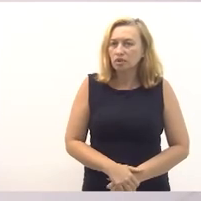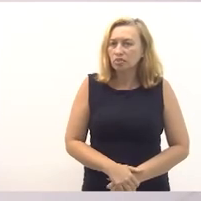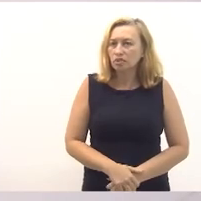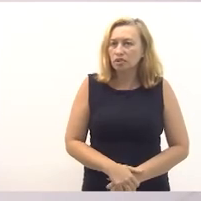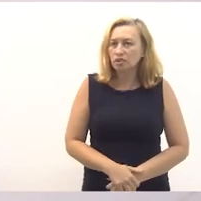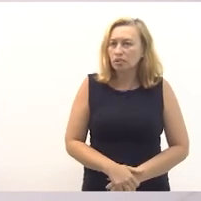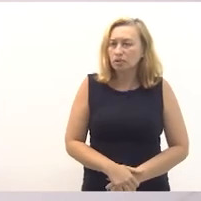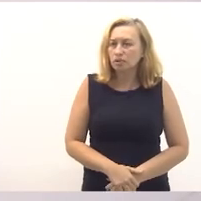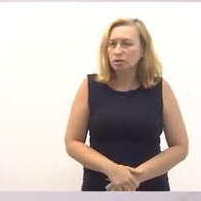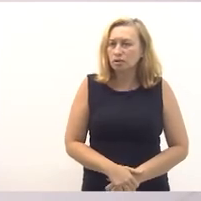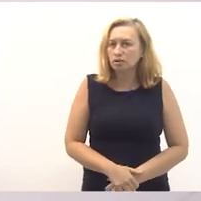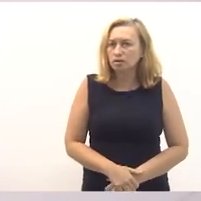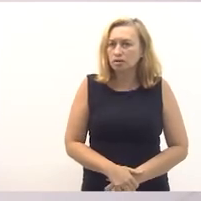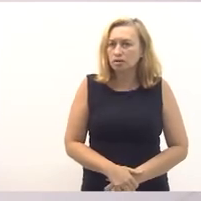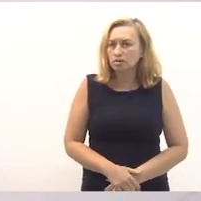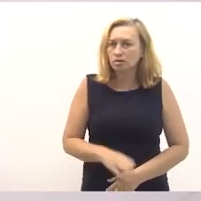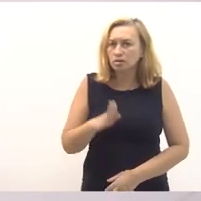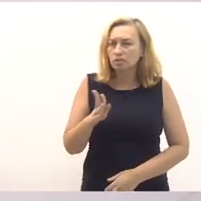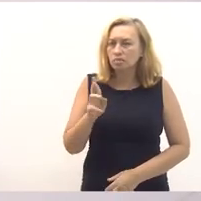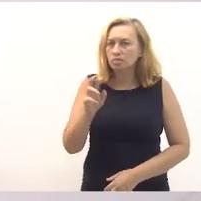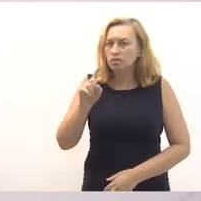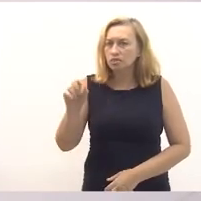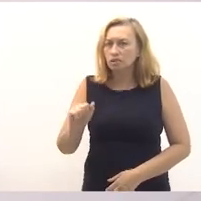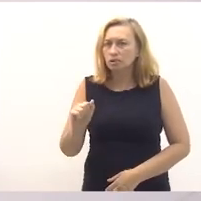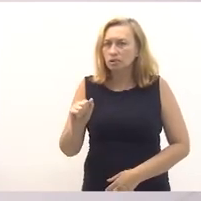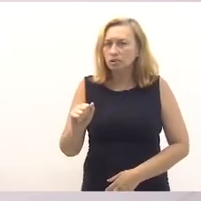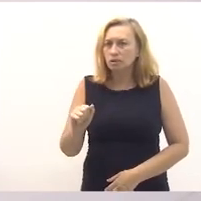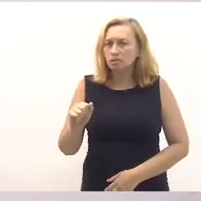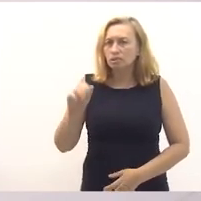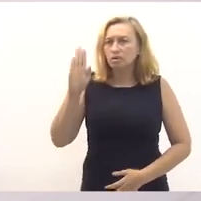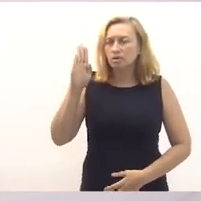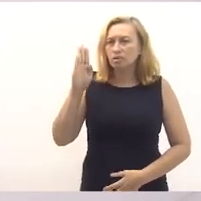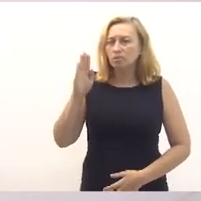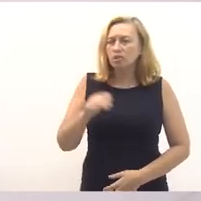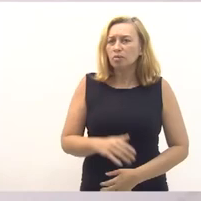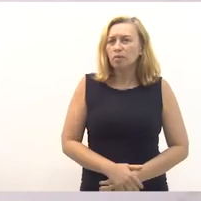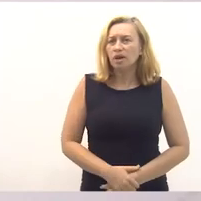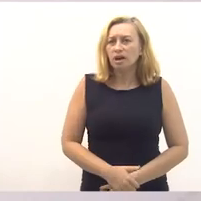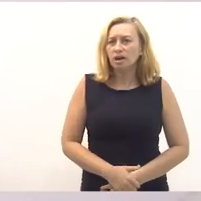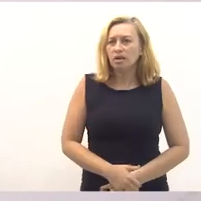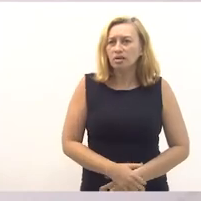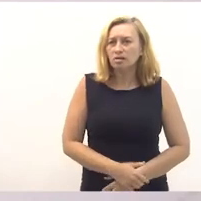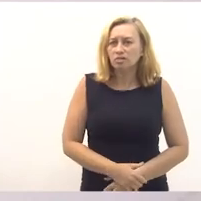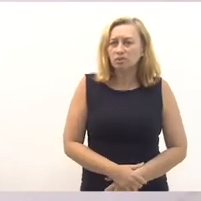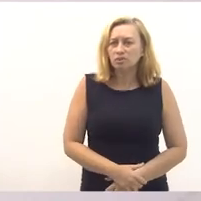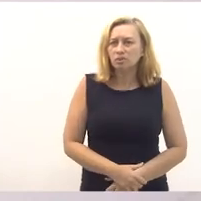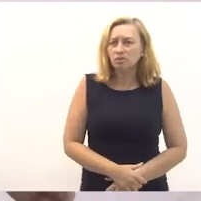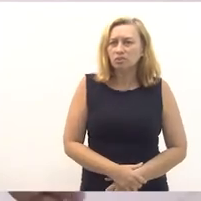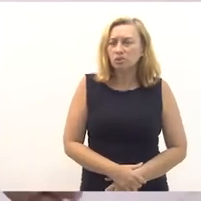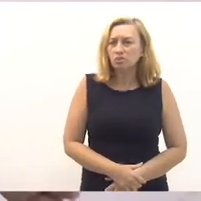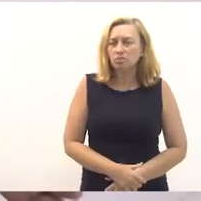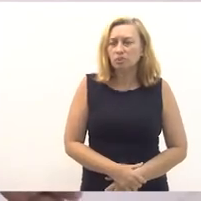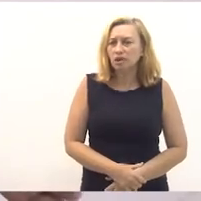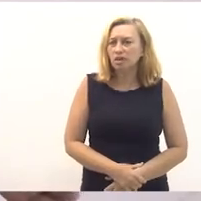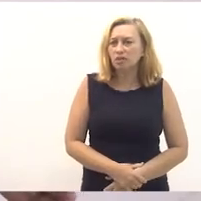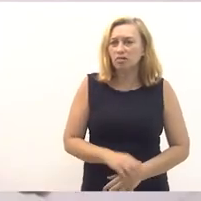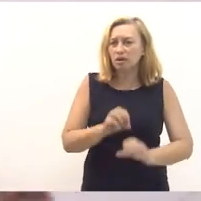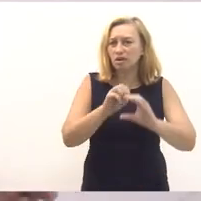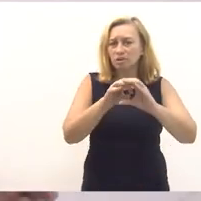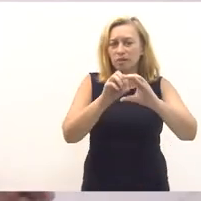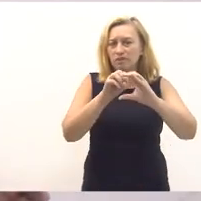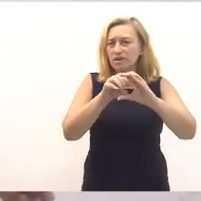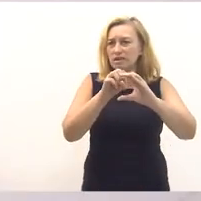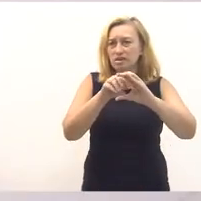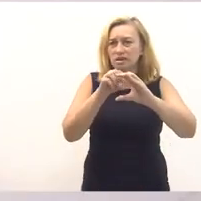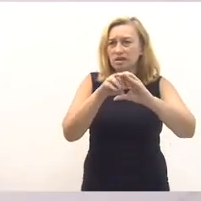queria dizer Brizola presente Porque Brizola bate de frente com a Globo